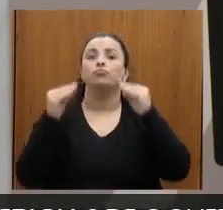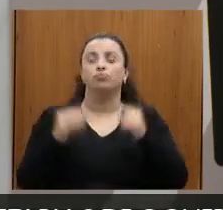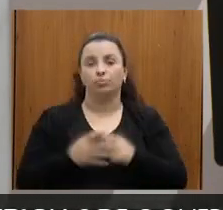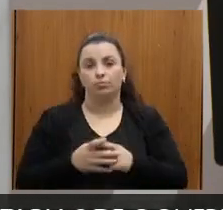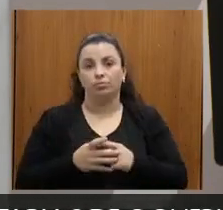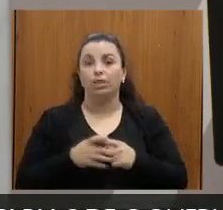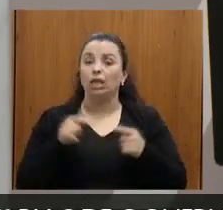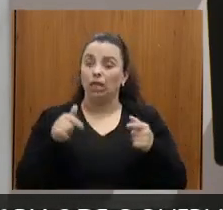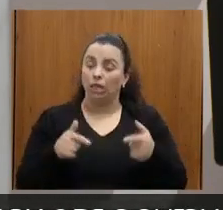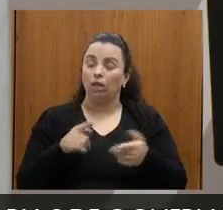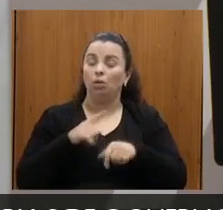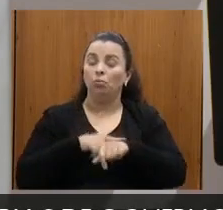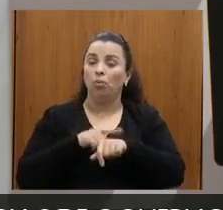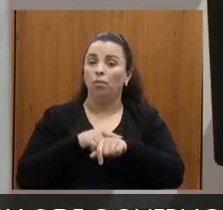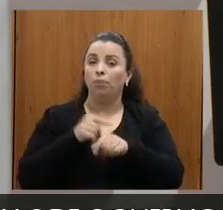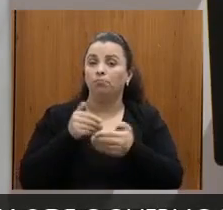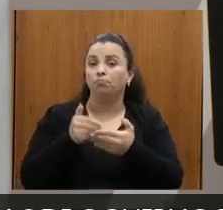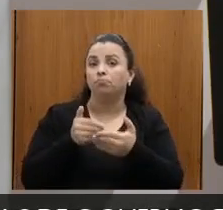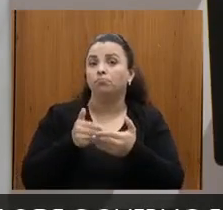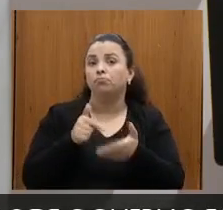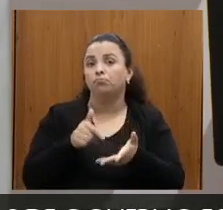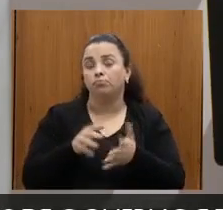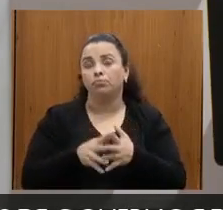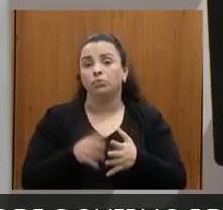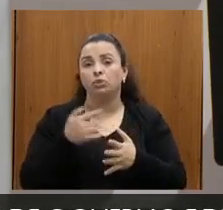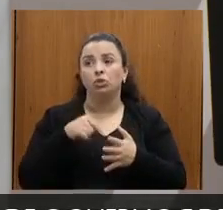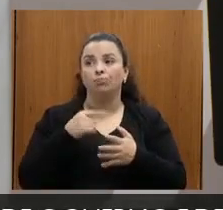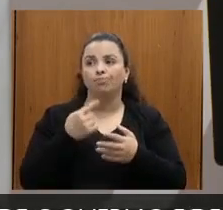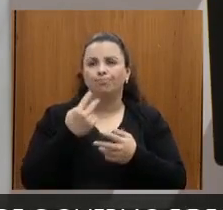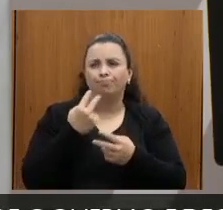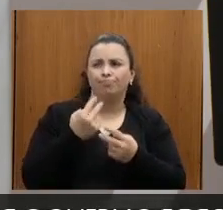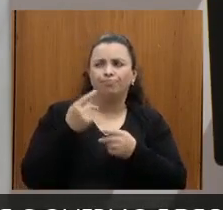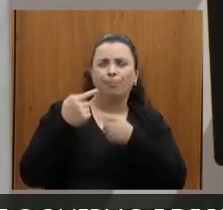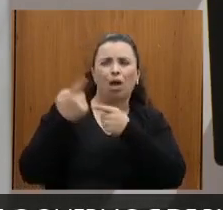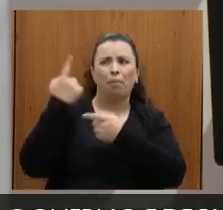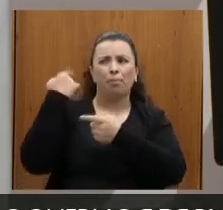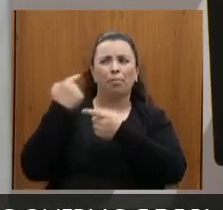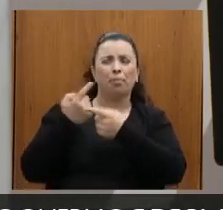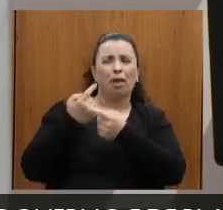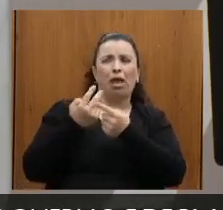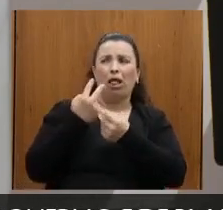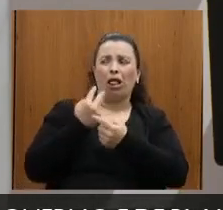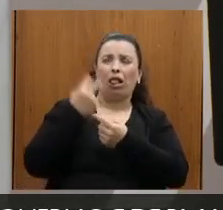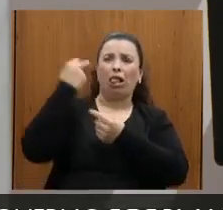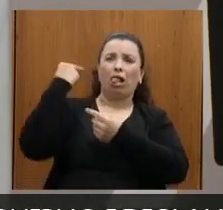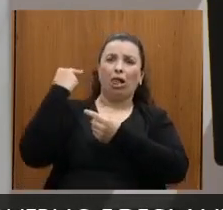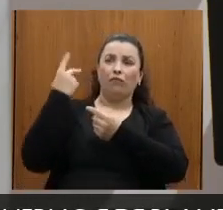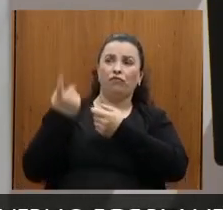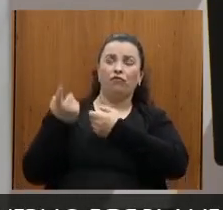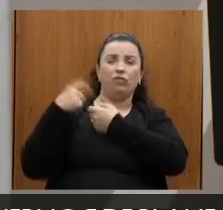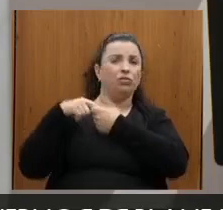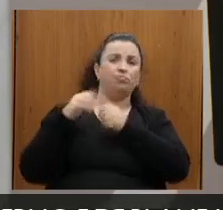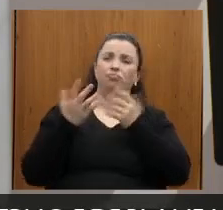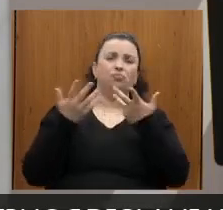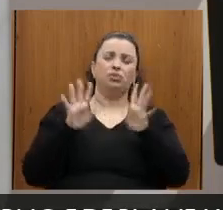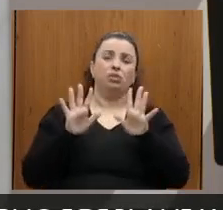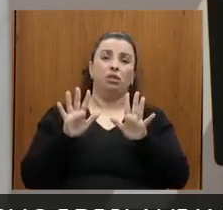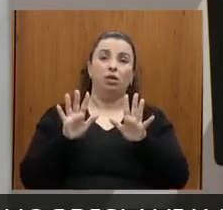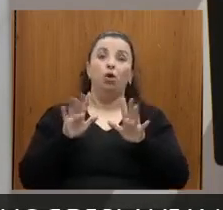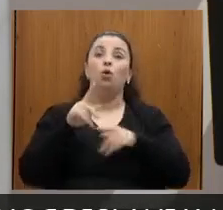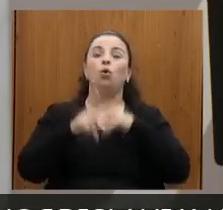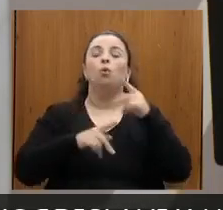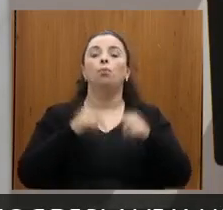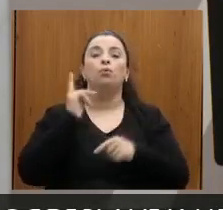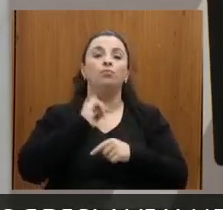próximo e acho que nós não queremos olhar para trás, não. Eu tenho certeza que o povo mineiro quer caminhar.